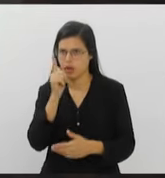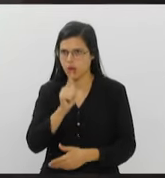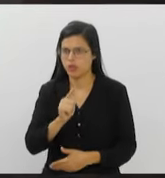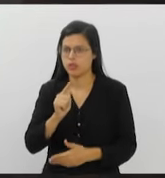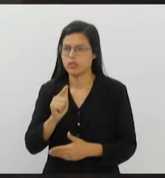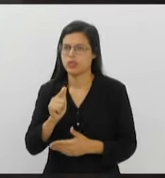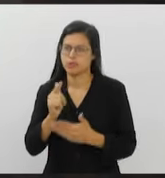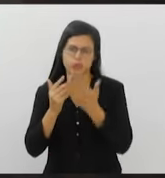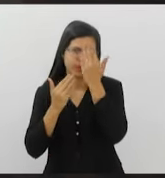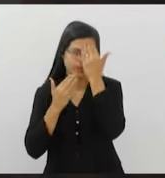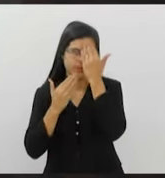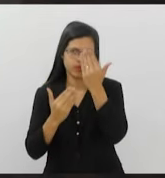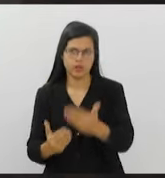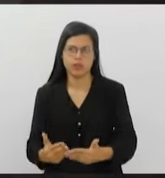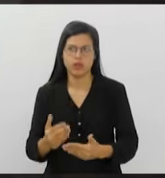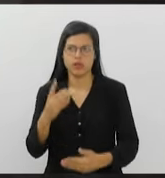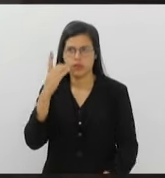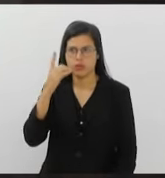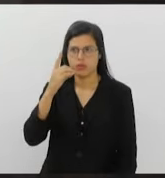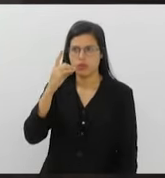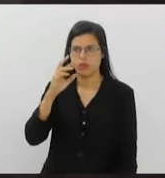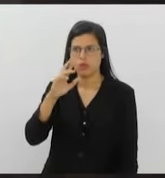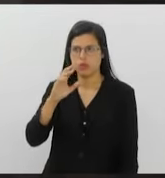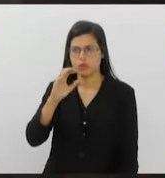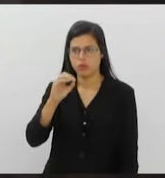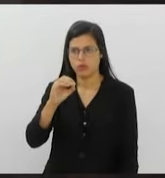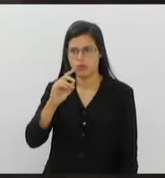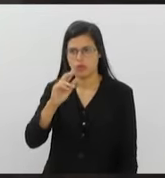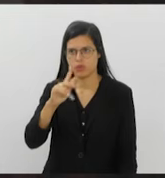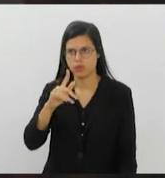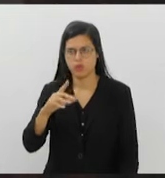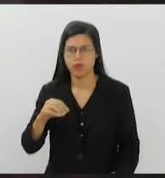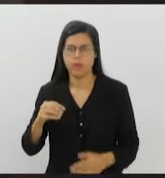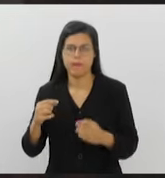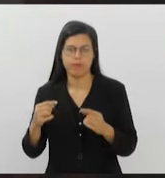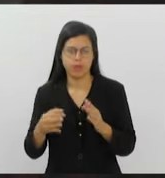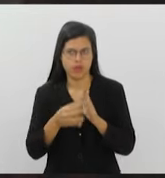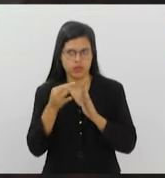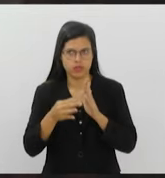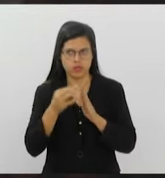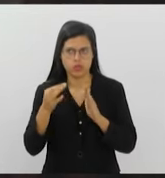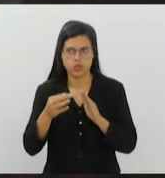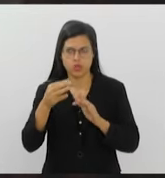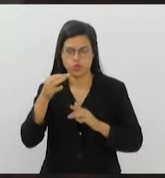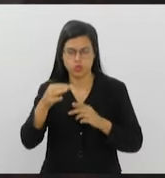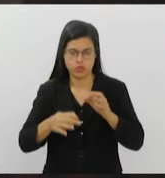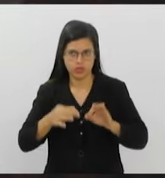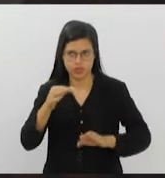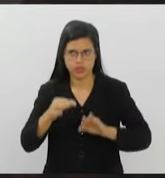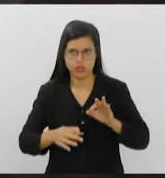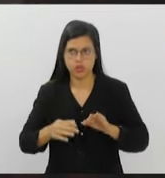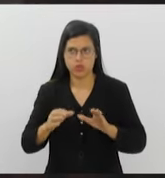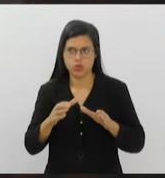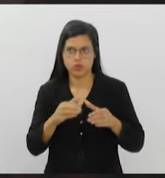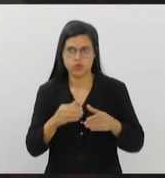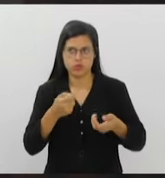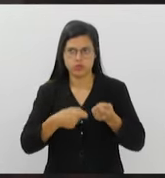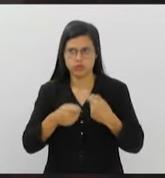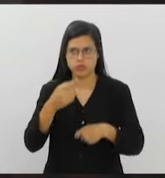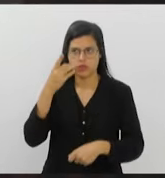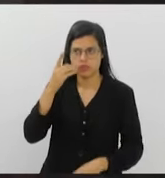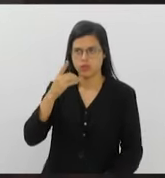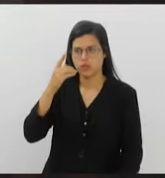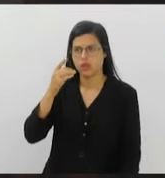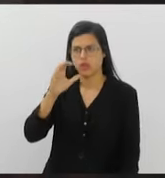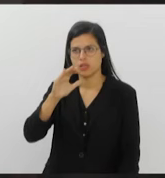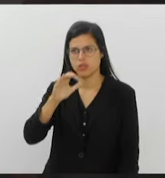Muito obrigado. Deputado Amorim, por favor. Parecer pela juridicidade, senhor presidente. Muito obrigado. Pela Comissão de Economia, deputada Célia